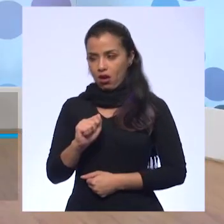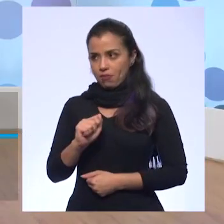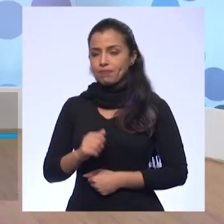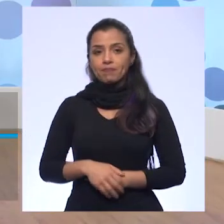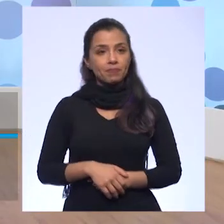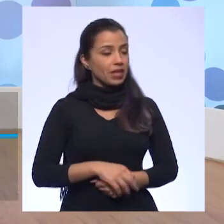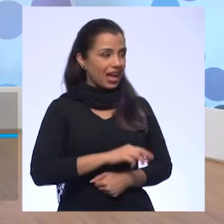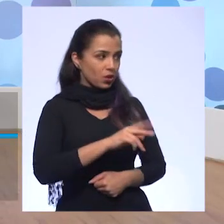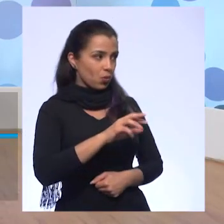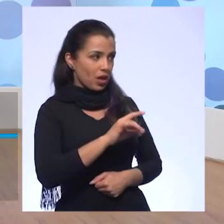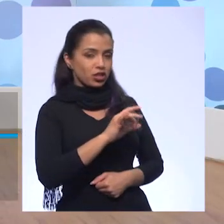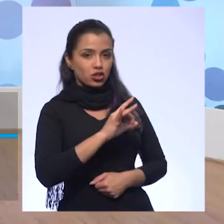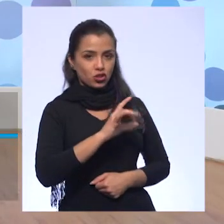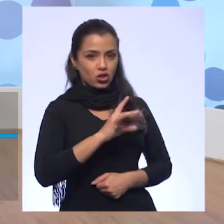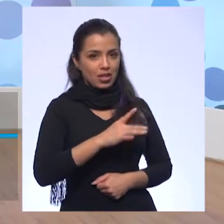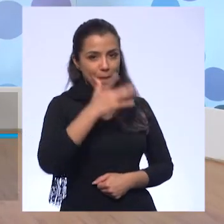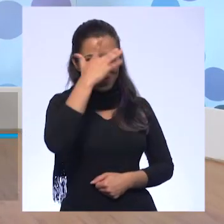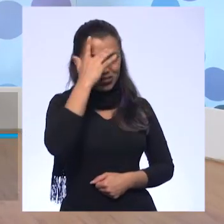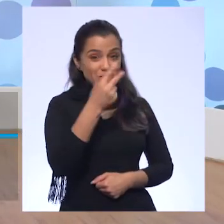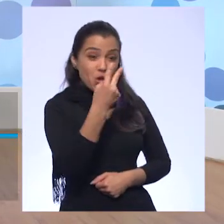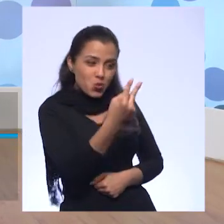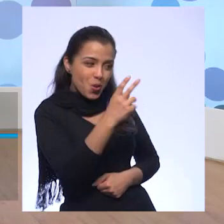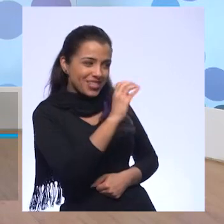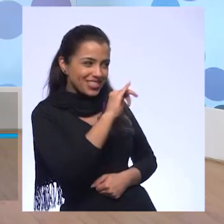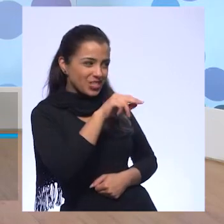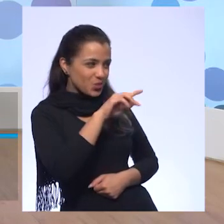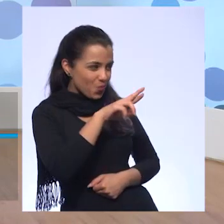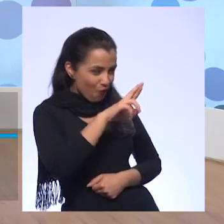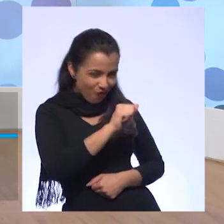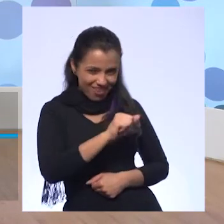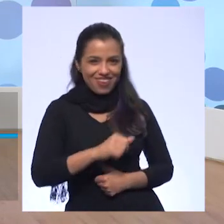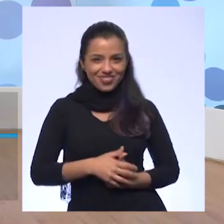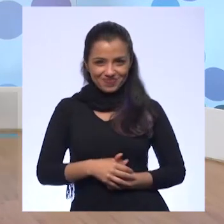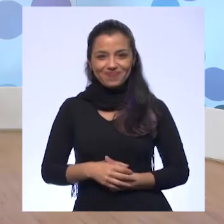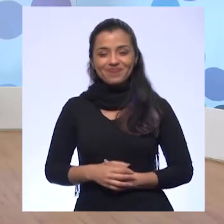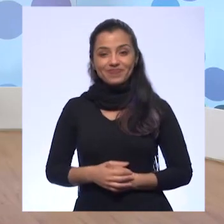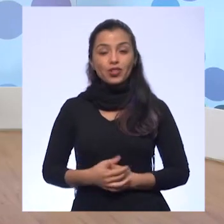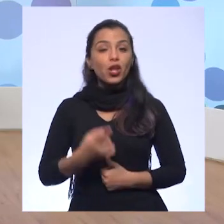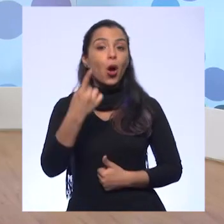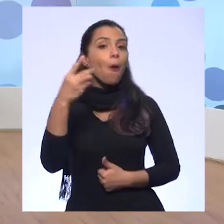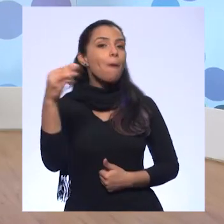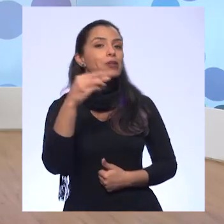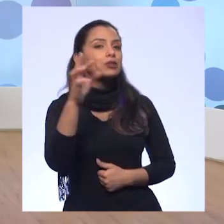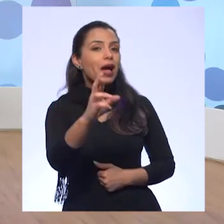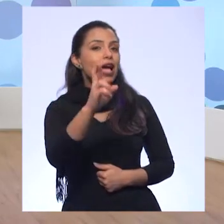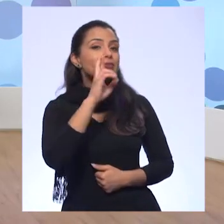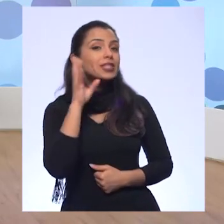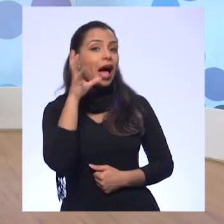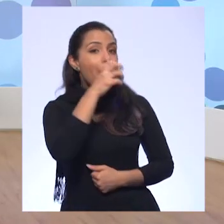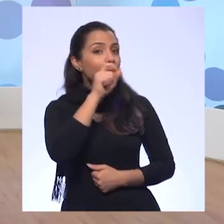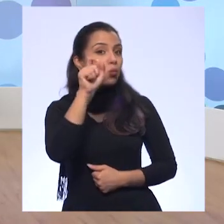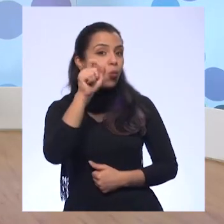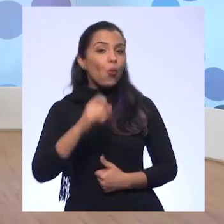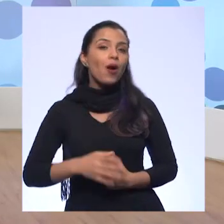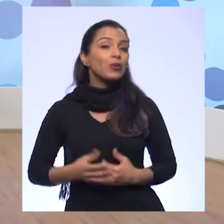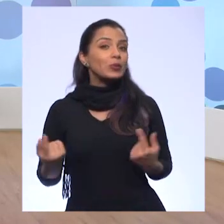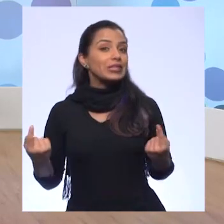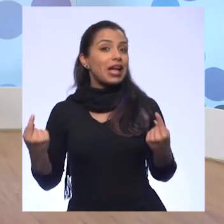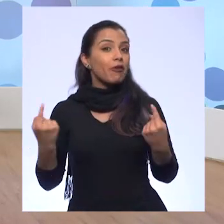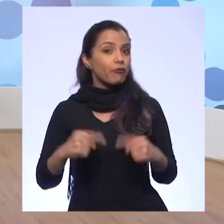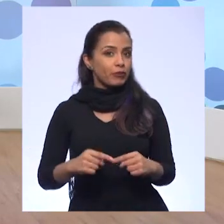duas cinturas. Né, não, nós também temos. Nós também temos. Ó, vamos fazer uma interação rapidinha de 1 minutinho só, que é um desafio assim,